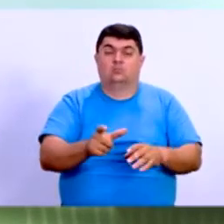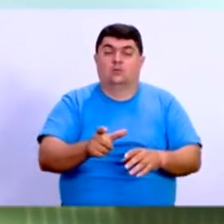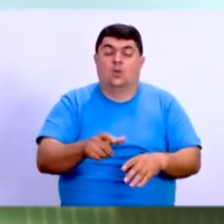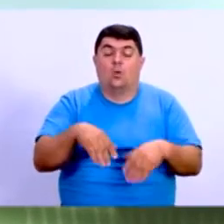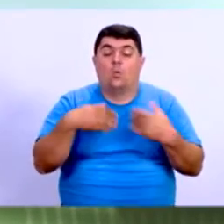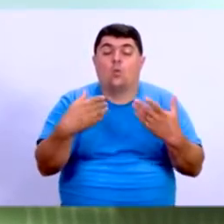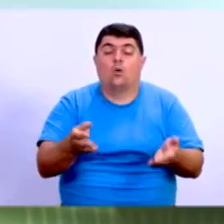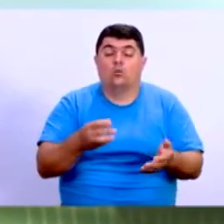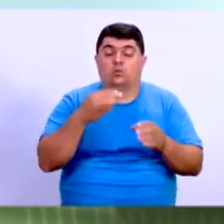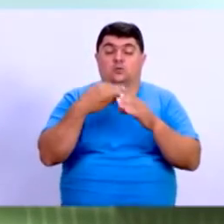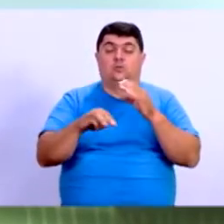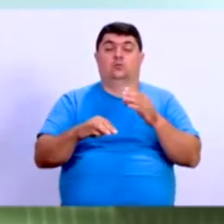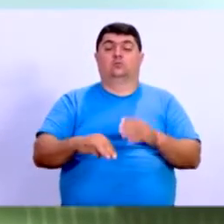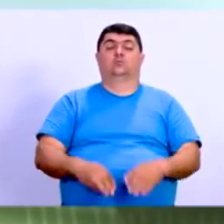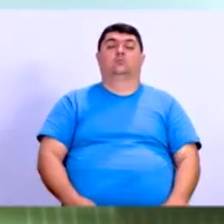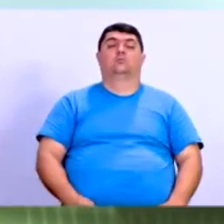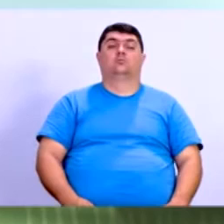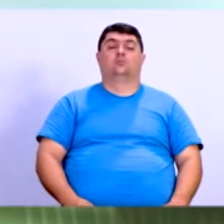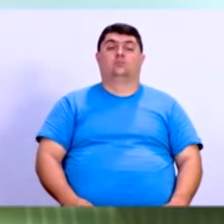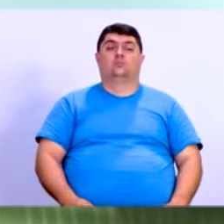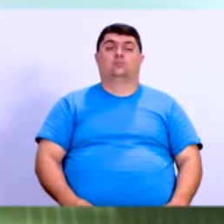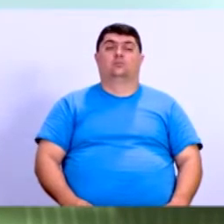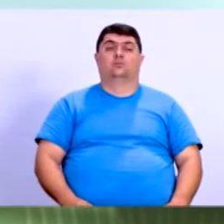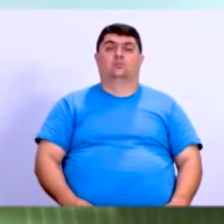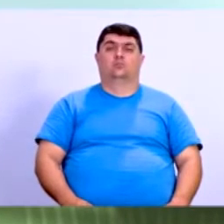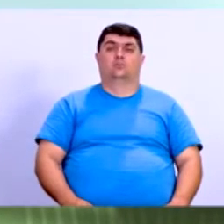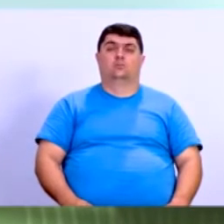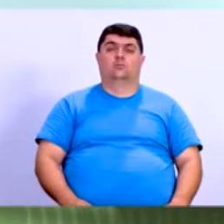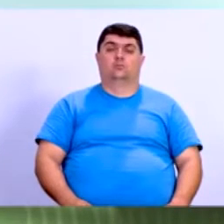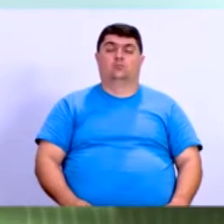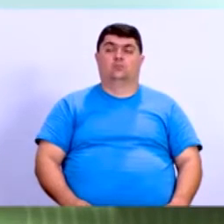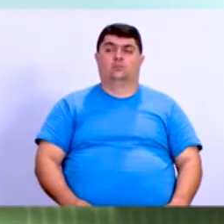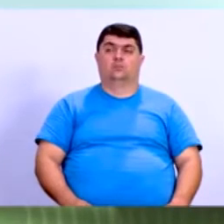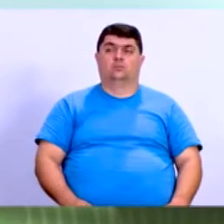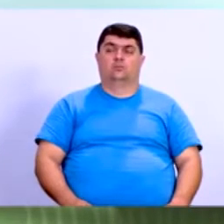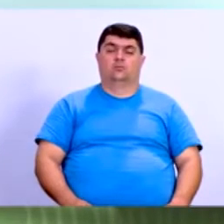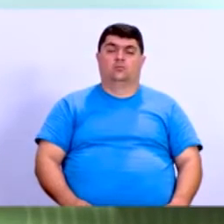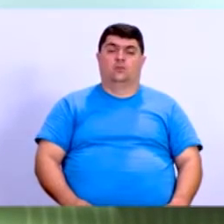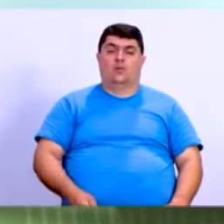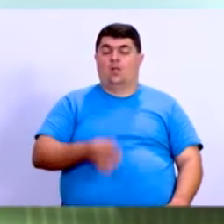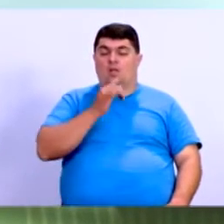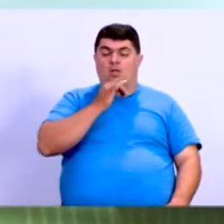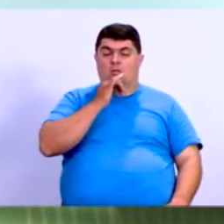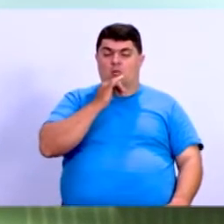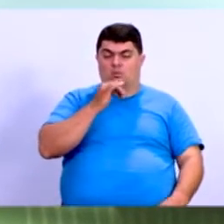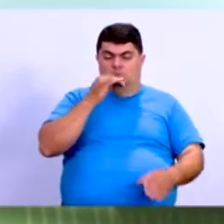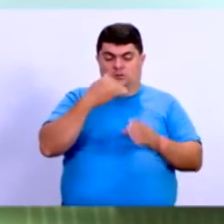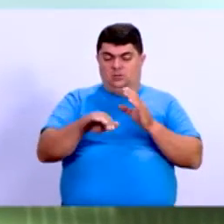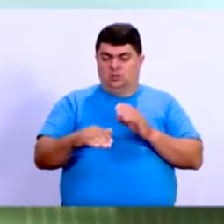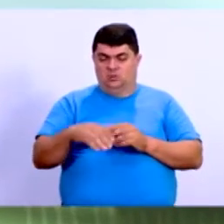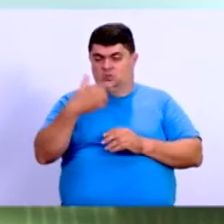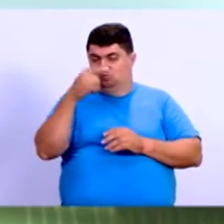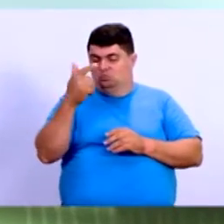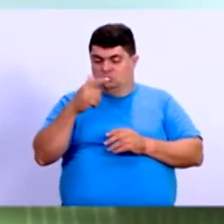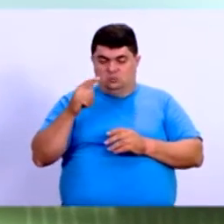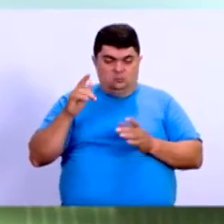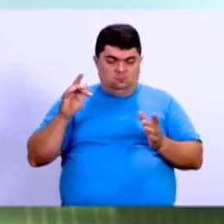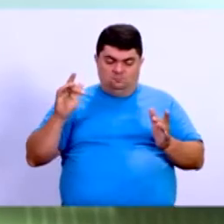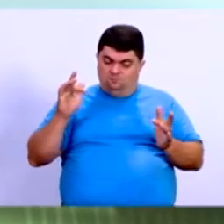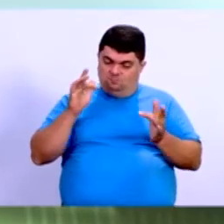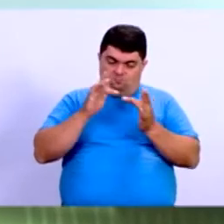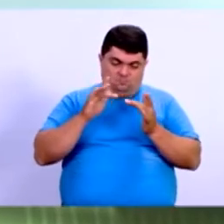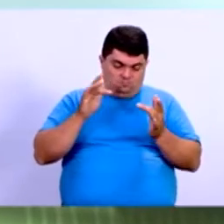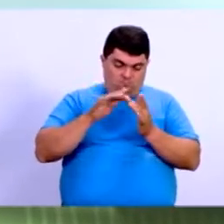essa? É uma mensagem de que não há conexão, é uma mensagem, não há conexão